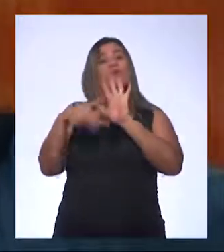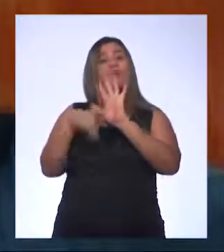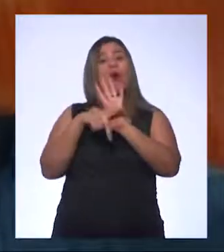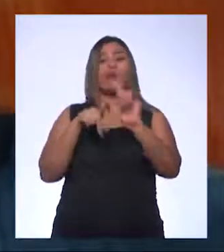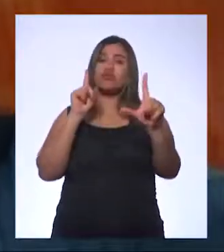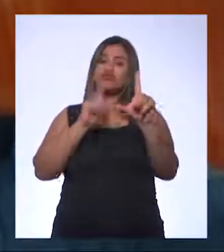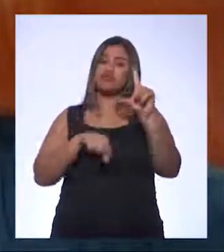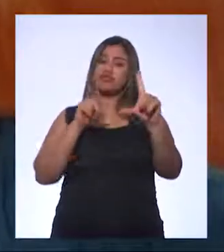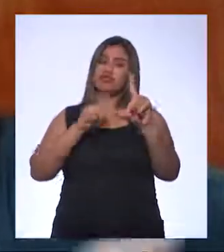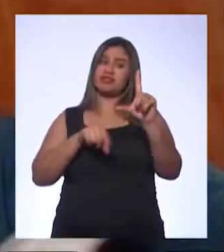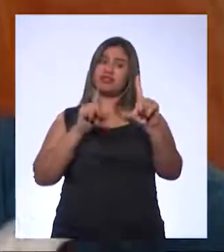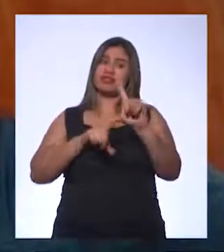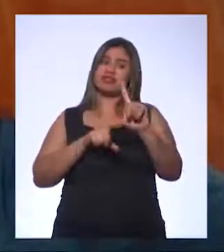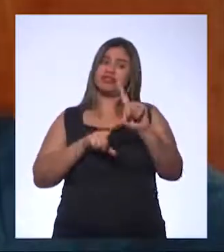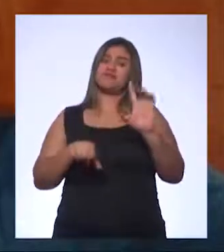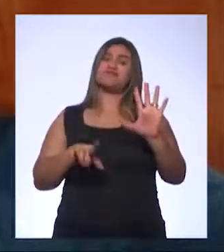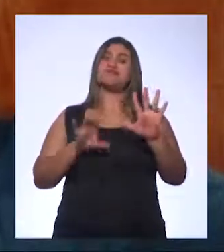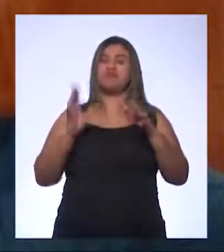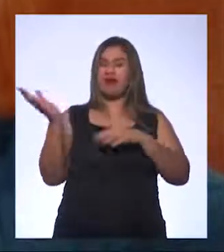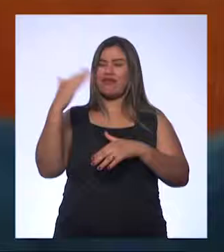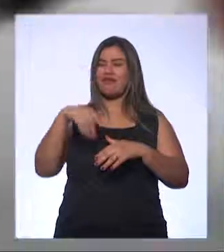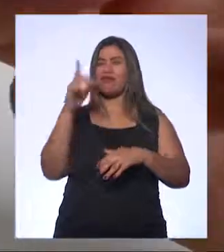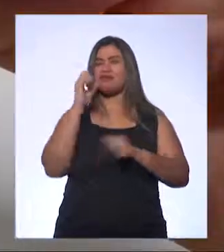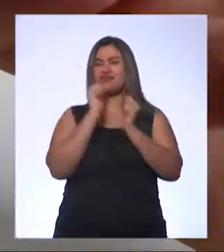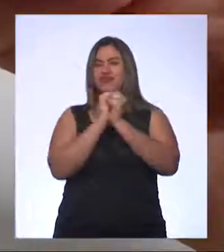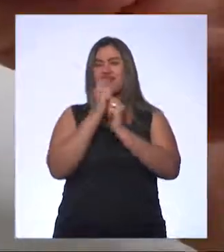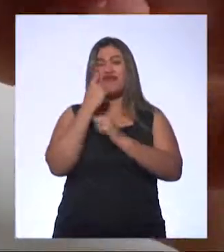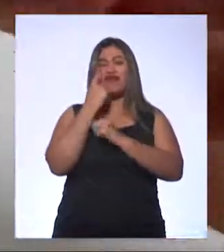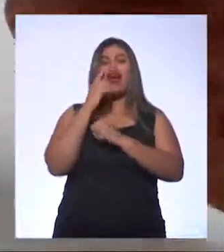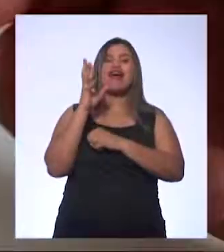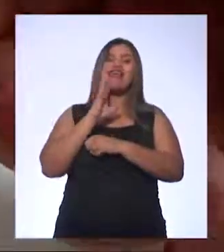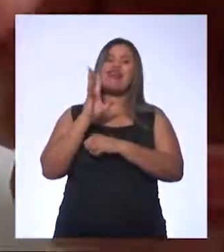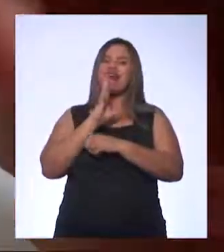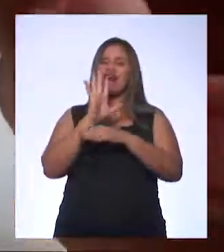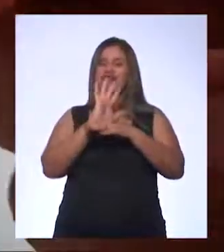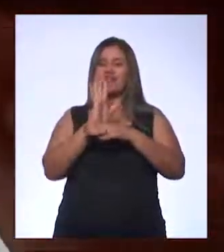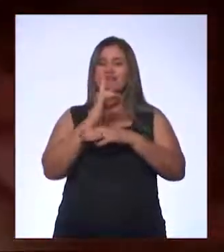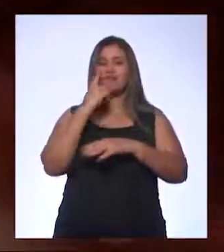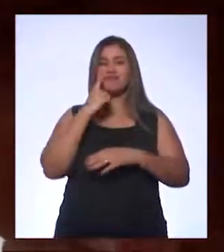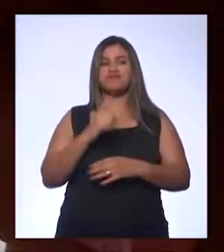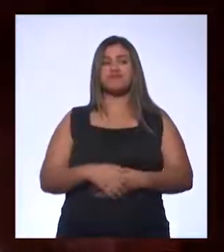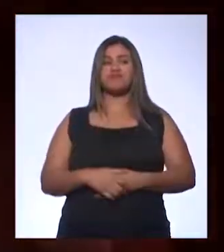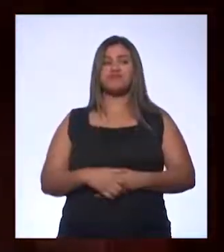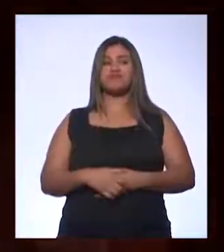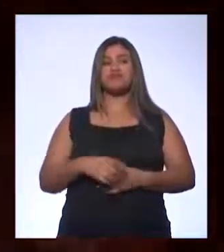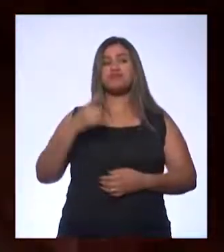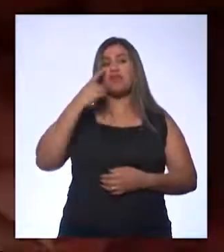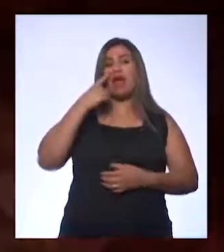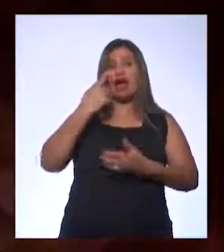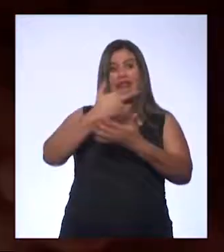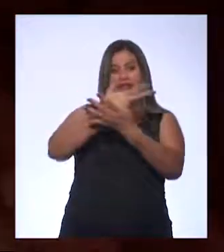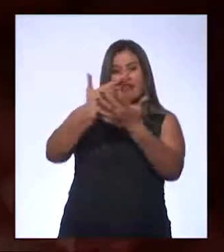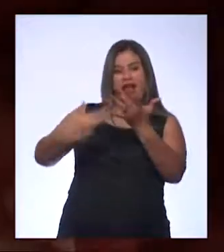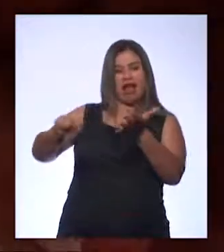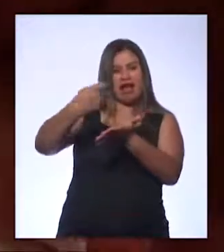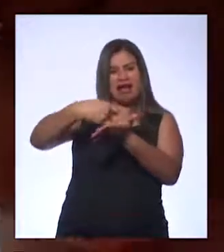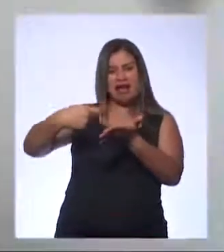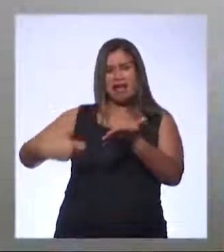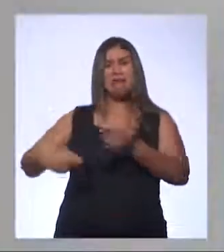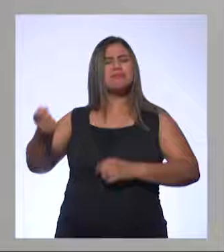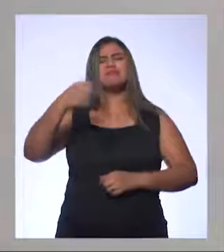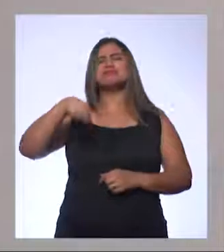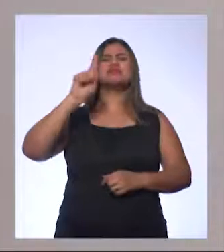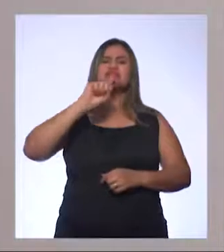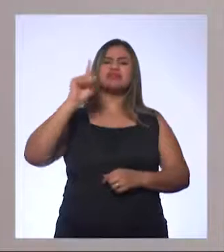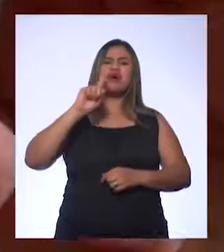bora pro conteúdo, né? Porque esse vídeo tá muito legal. Não é essencial você ter várias canetas, nada disso. Se